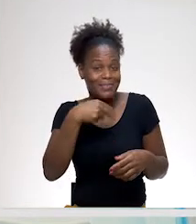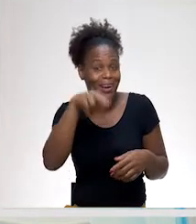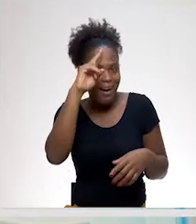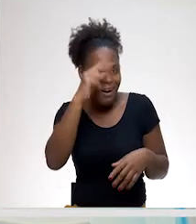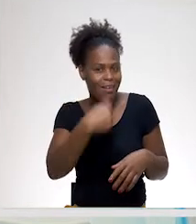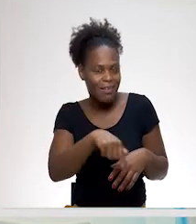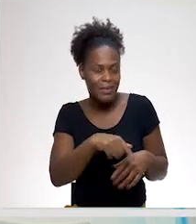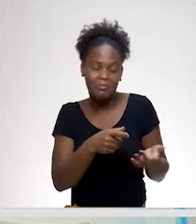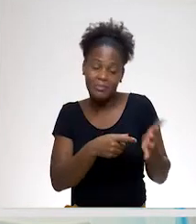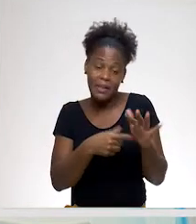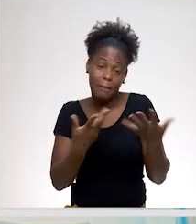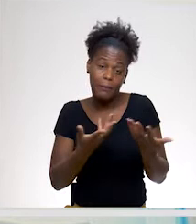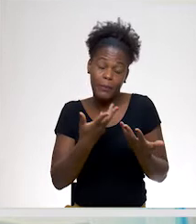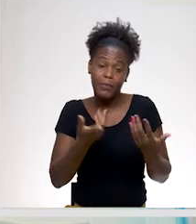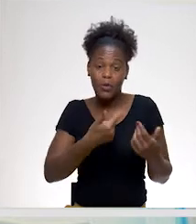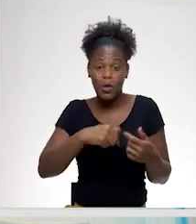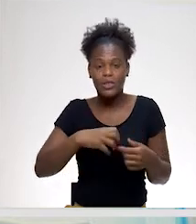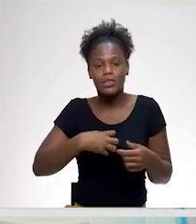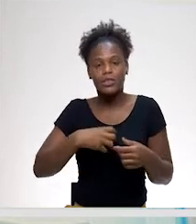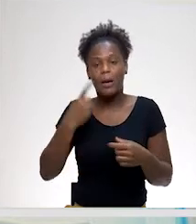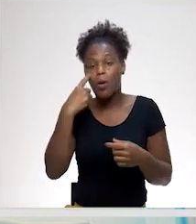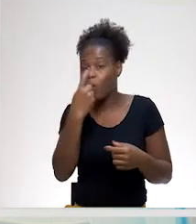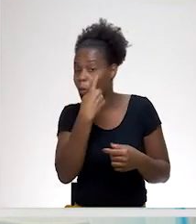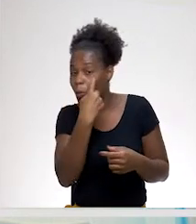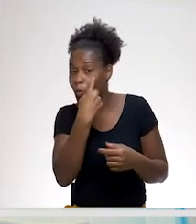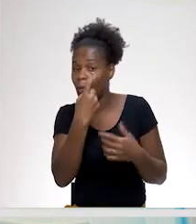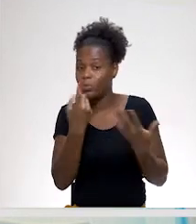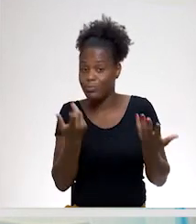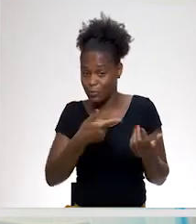nós nos enganamos. Ou seja, o nosso